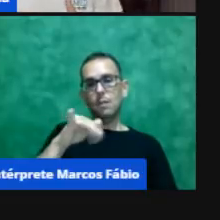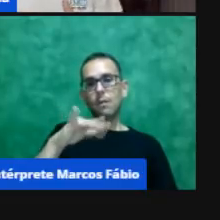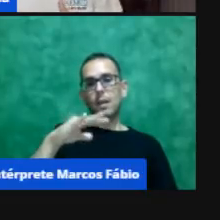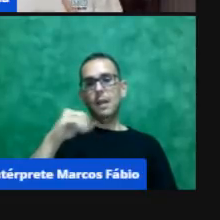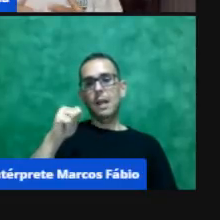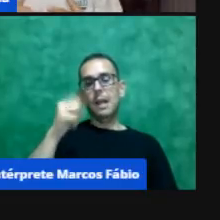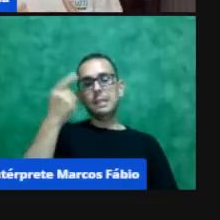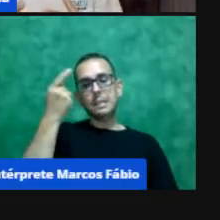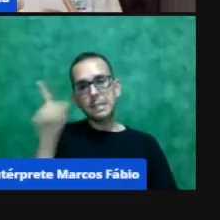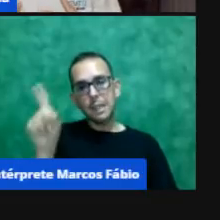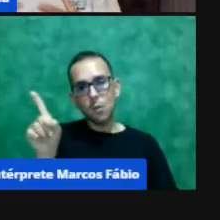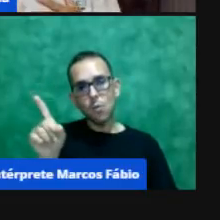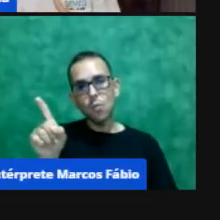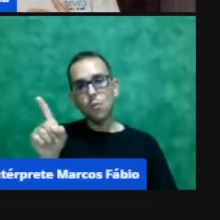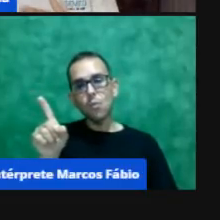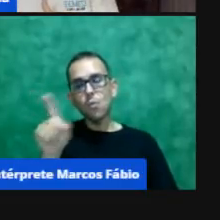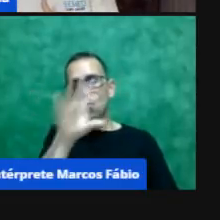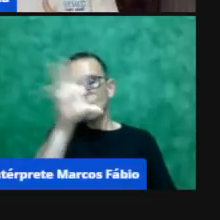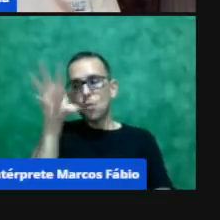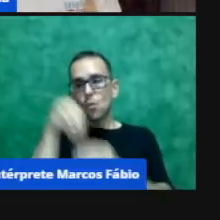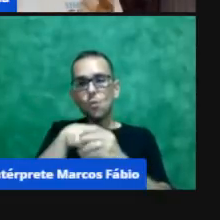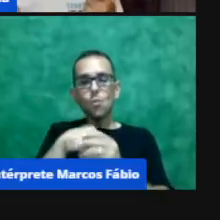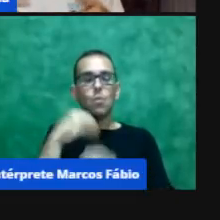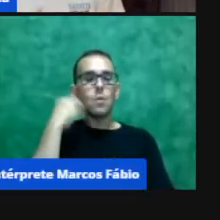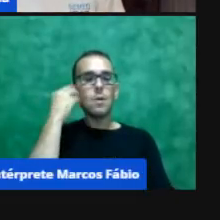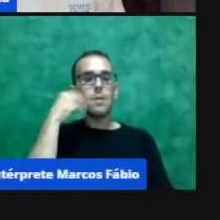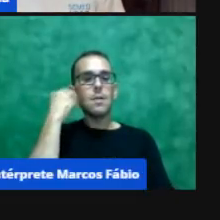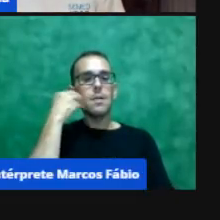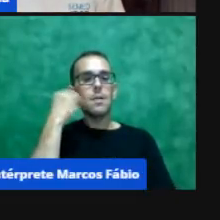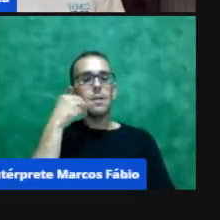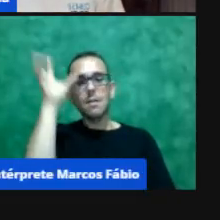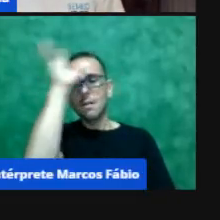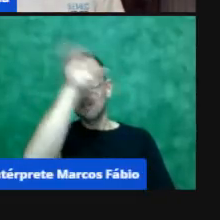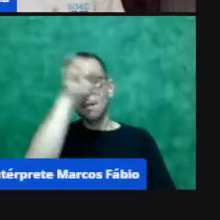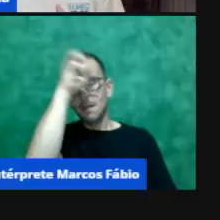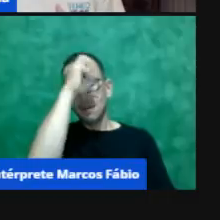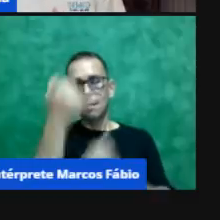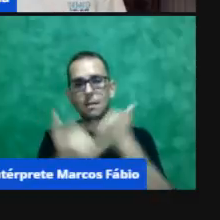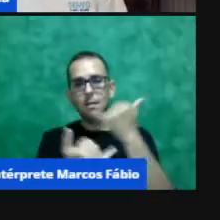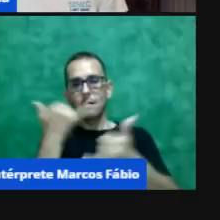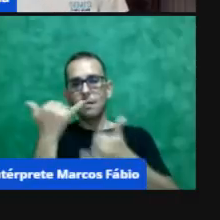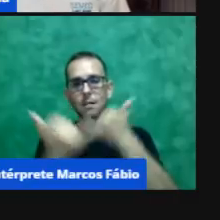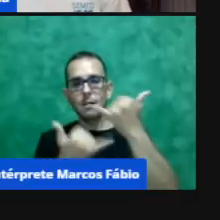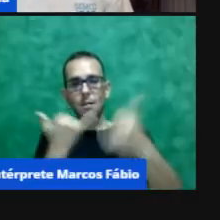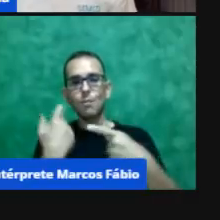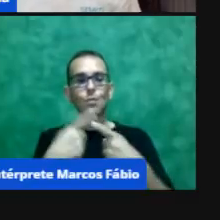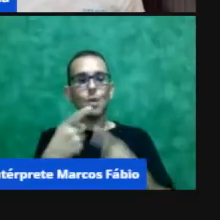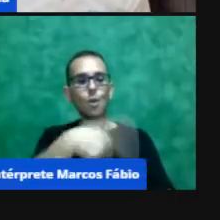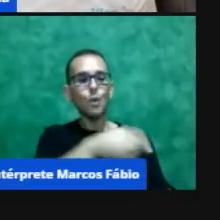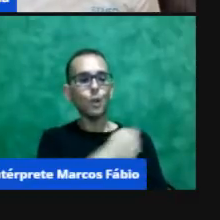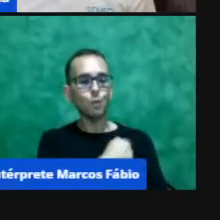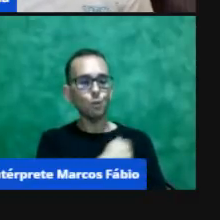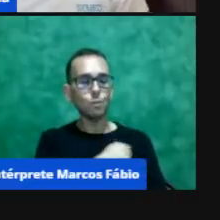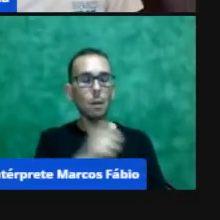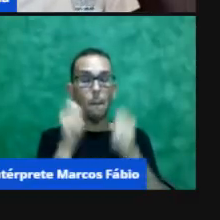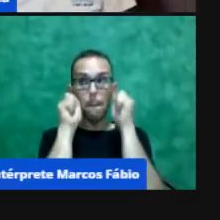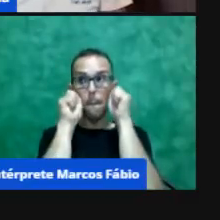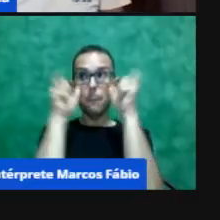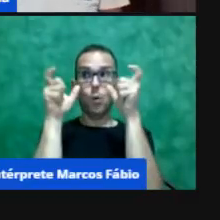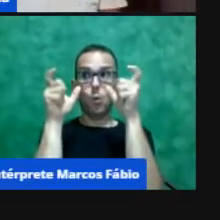inclui a experiência dos jogos no aprendizado, o que é muito interessante, porque aqueles alunos que eles são muito antenados, que